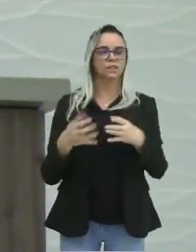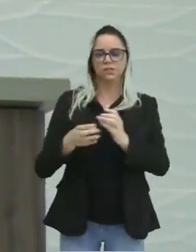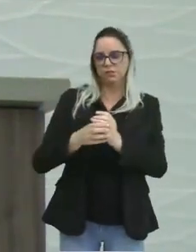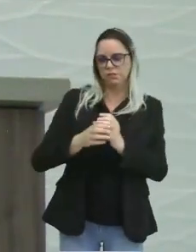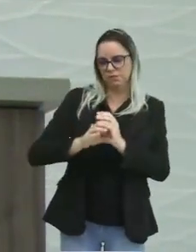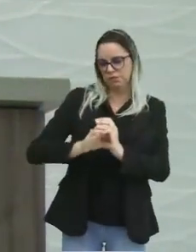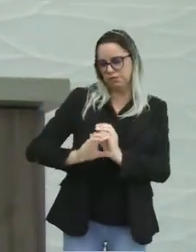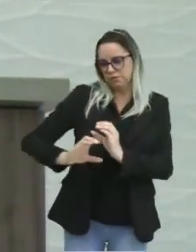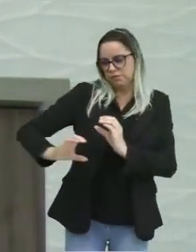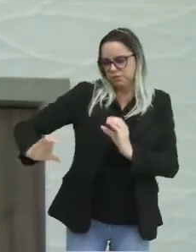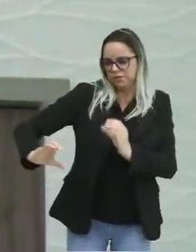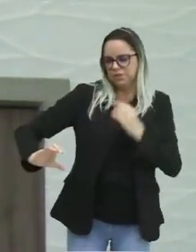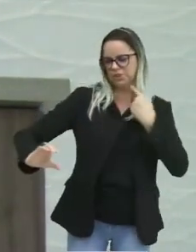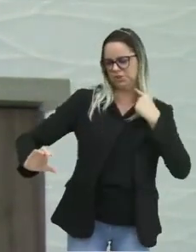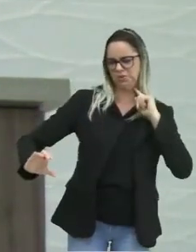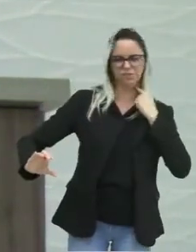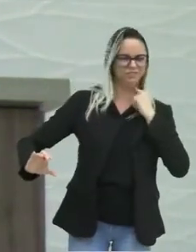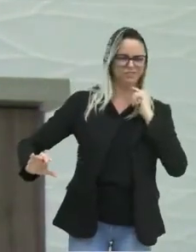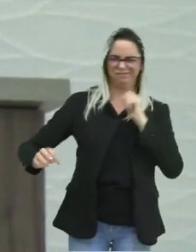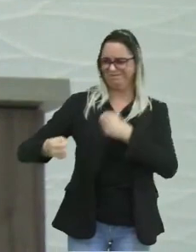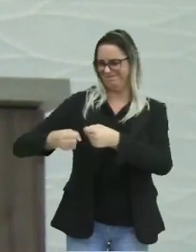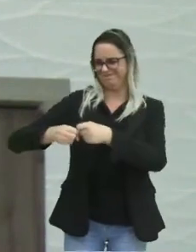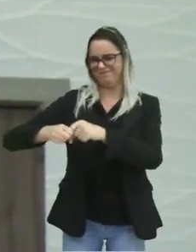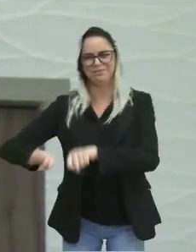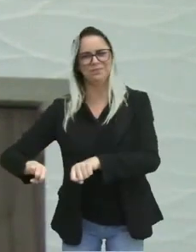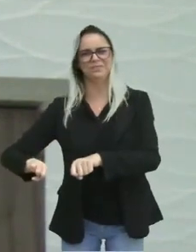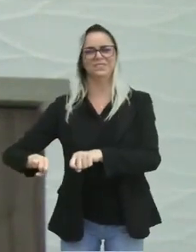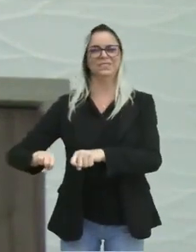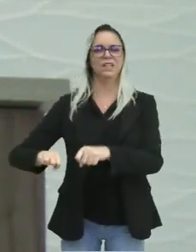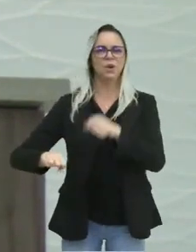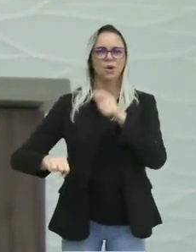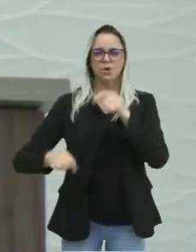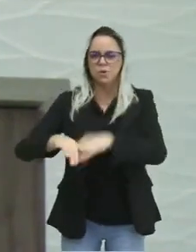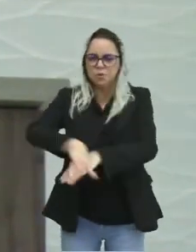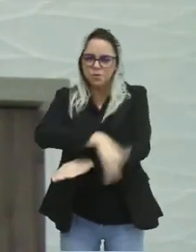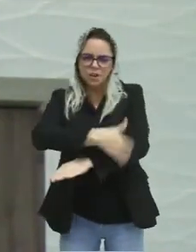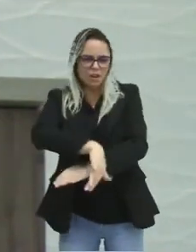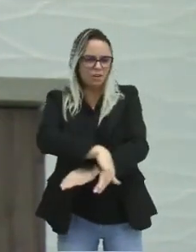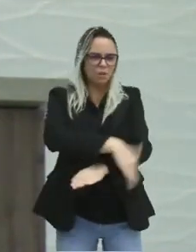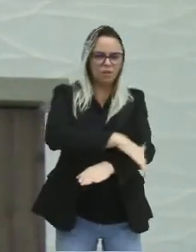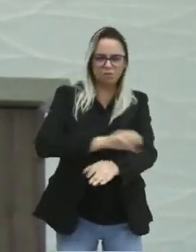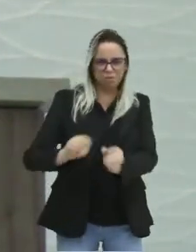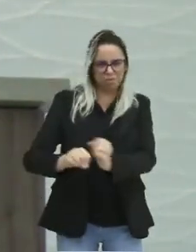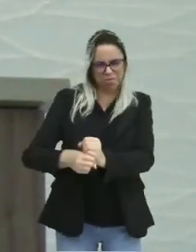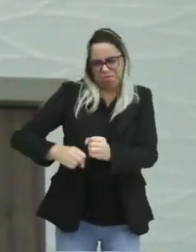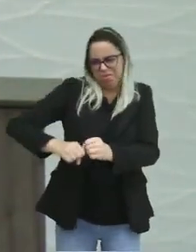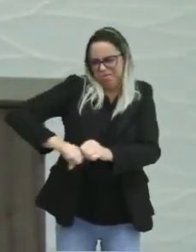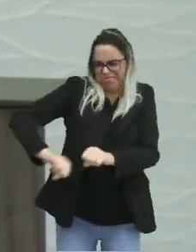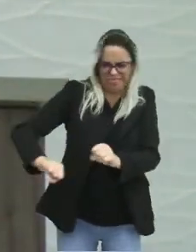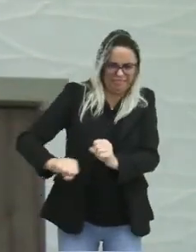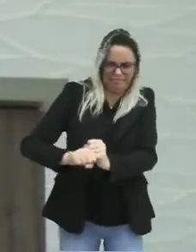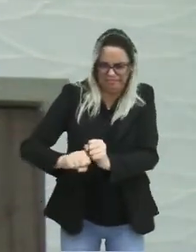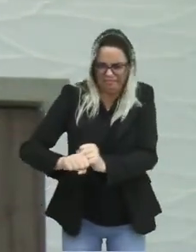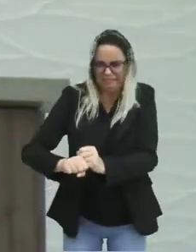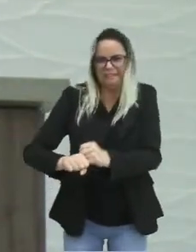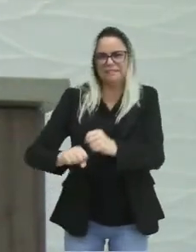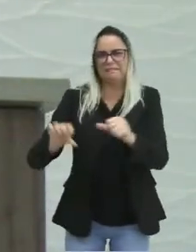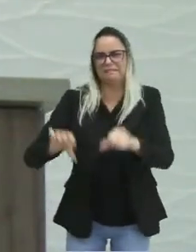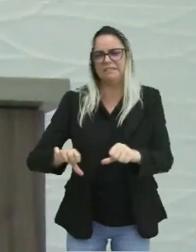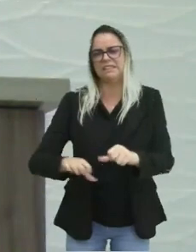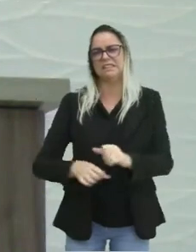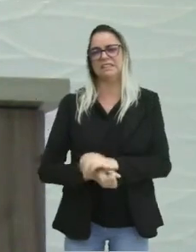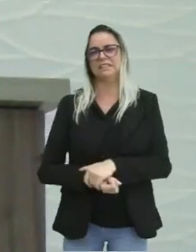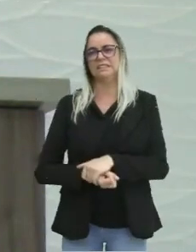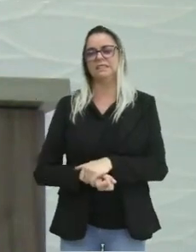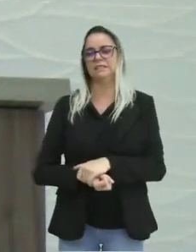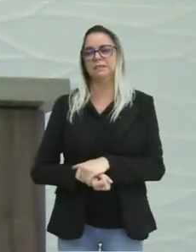as tampas todas quebradas, esgotos, quase todas as ruas entupidos. A gente pede, eu